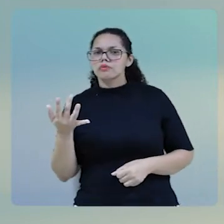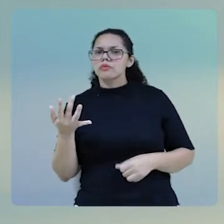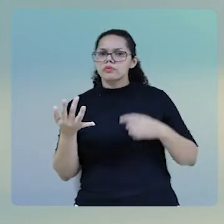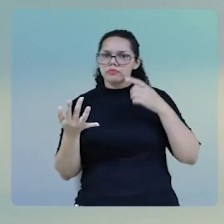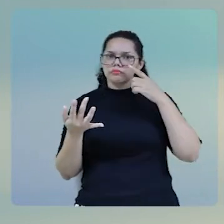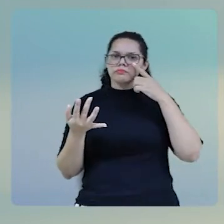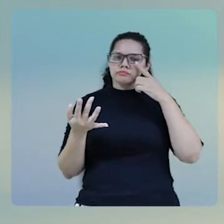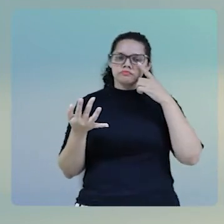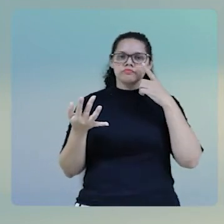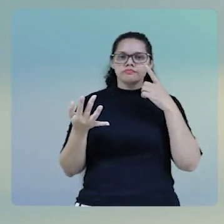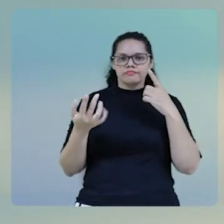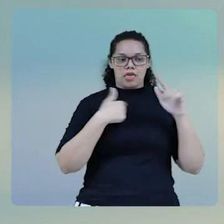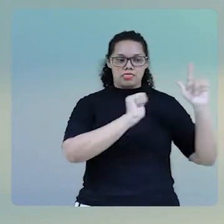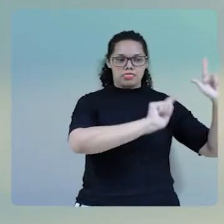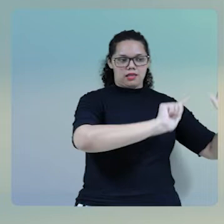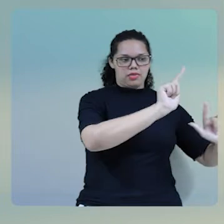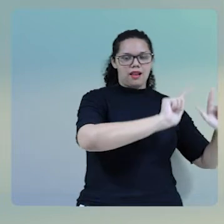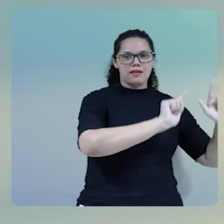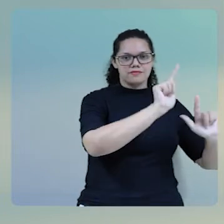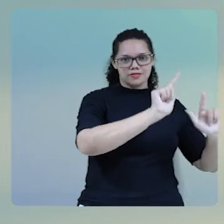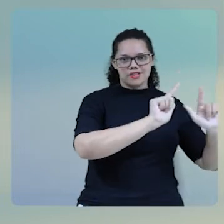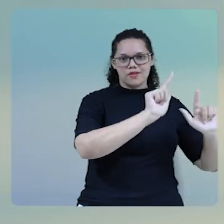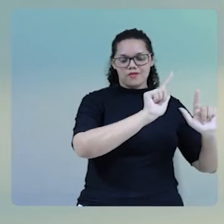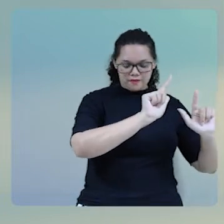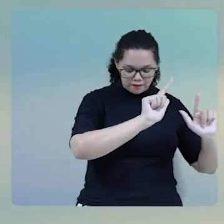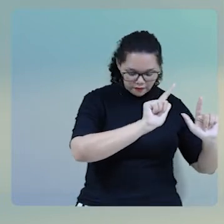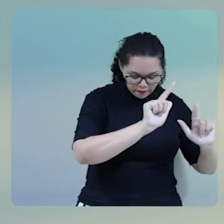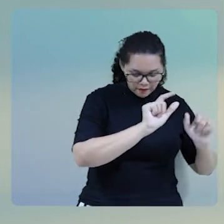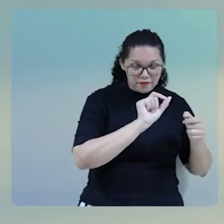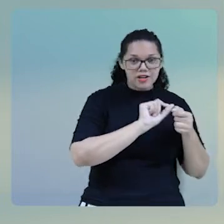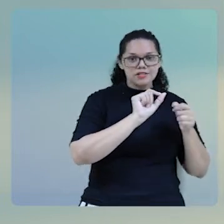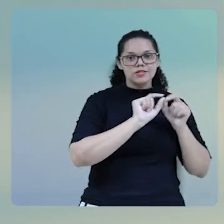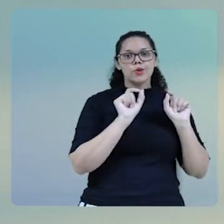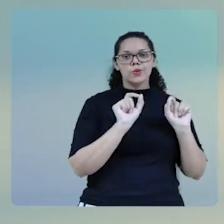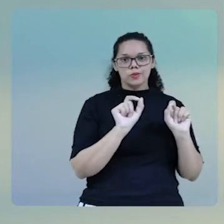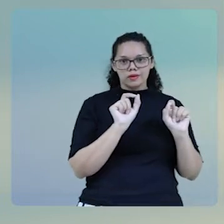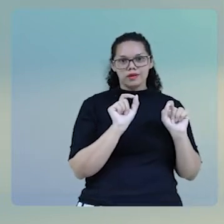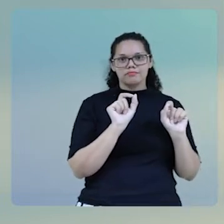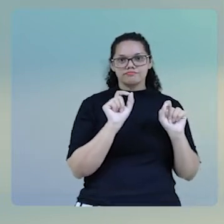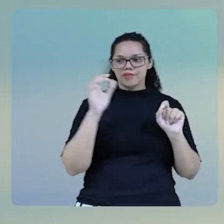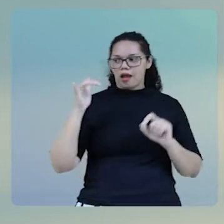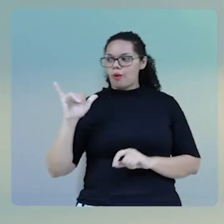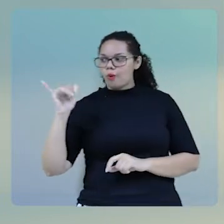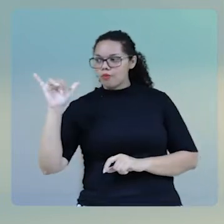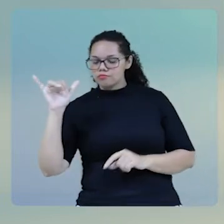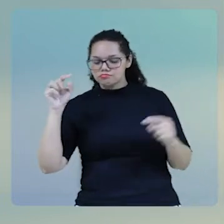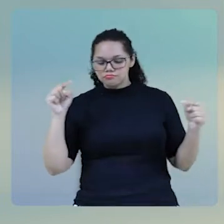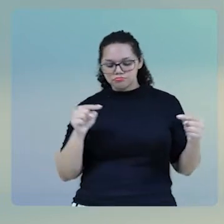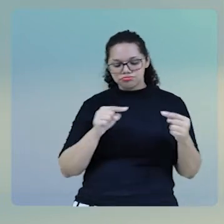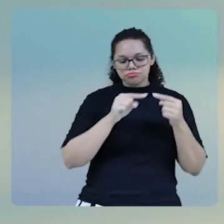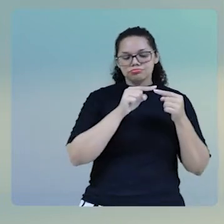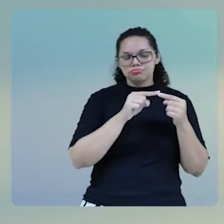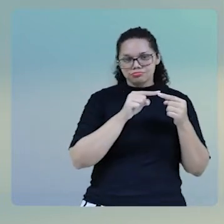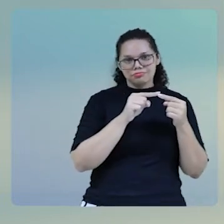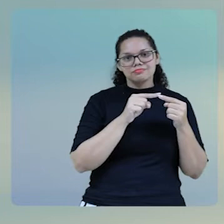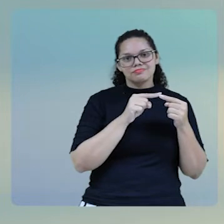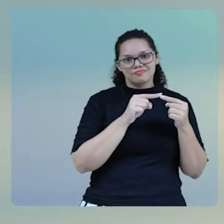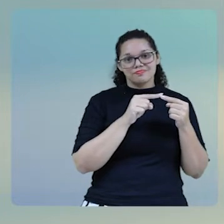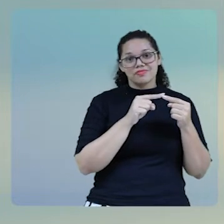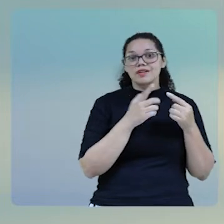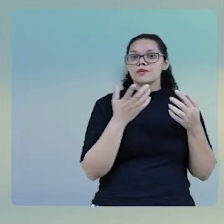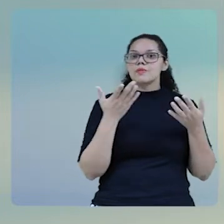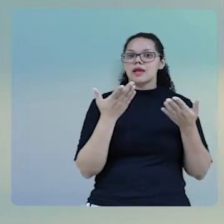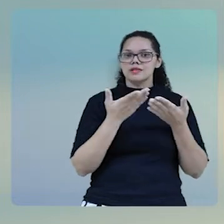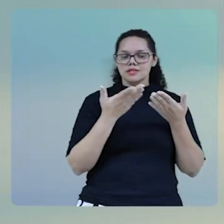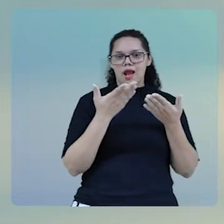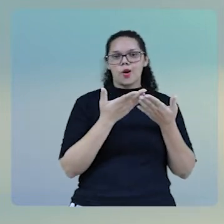da tua televisão vai ser o produto de quem? Da resistência pela corrente, né? Aplica o URI de novo, só que agora